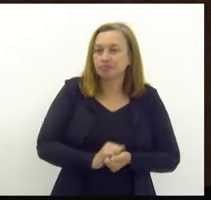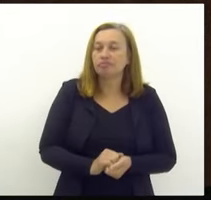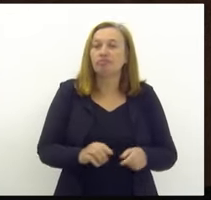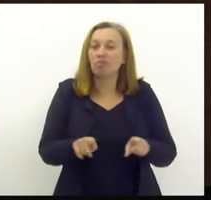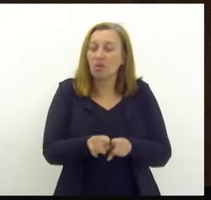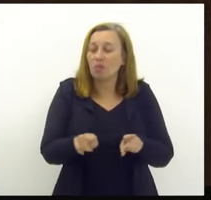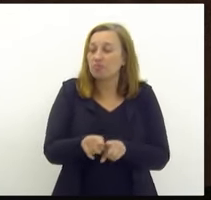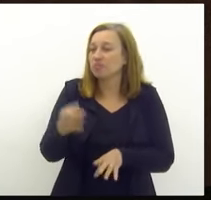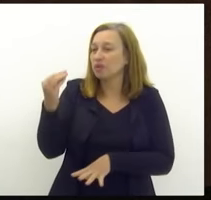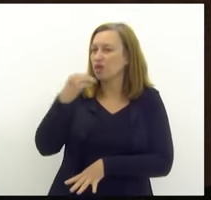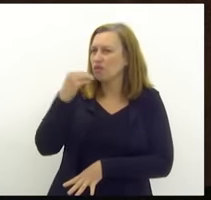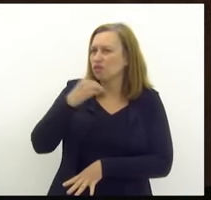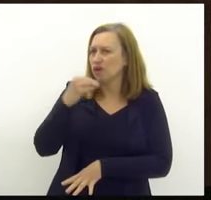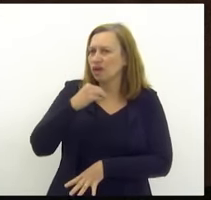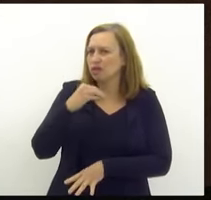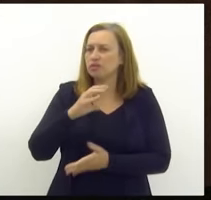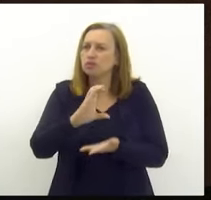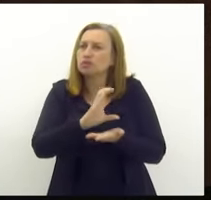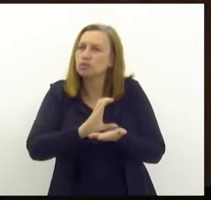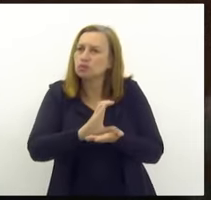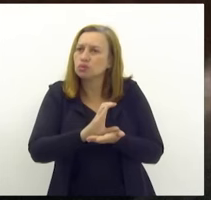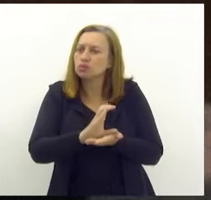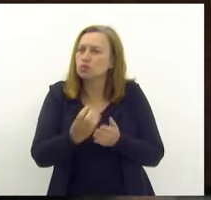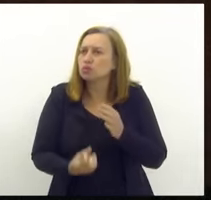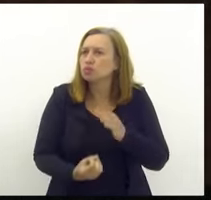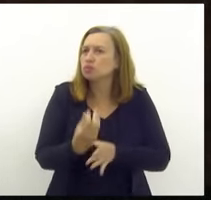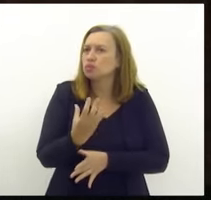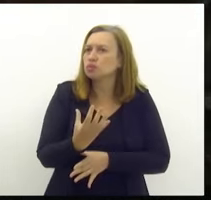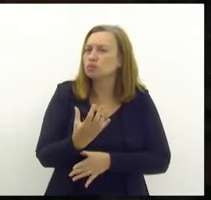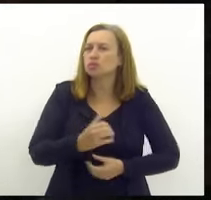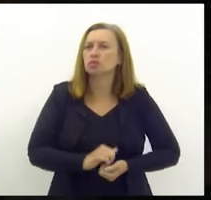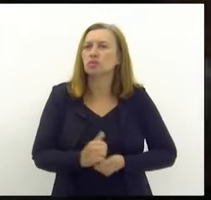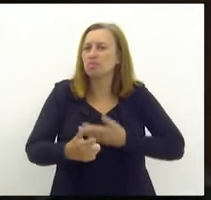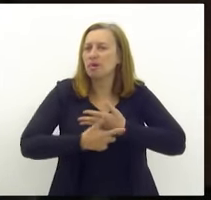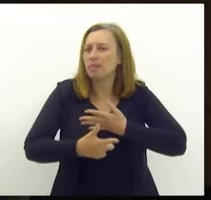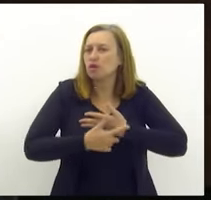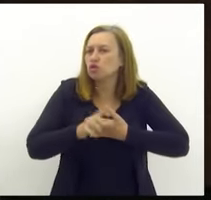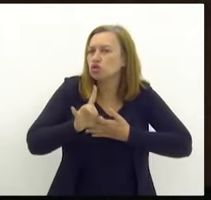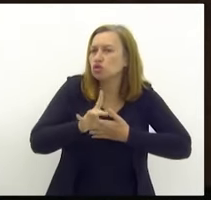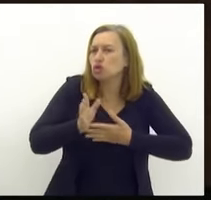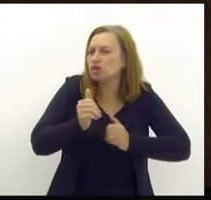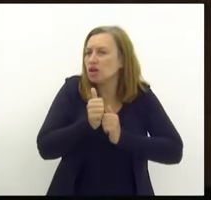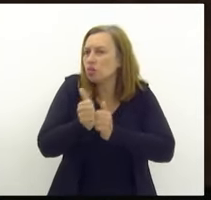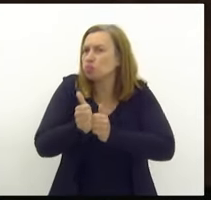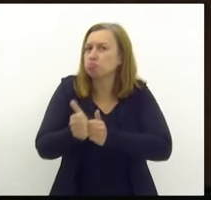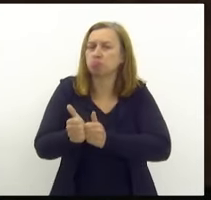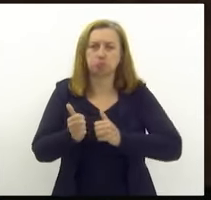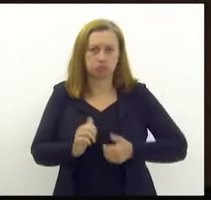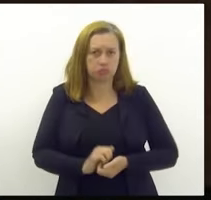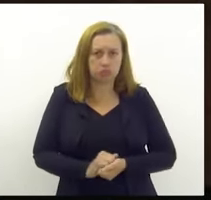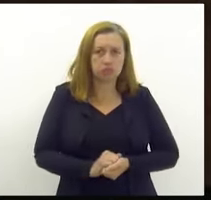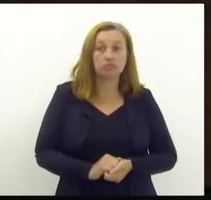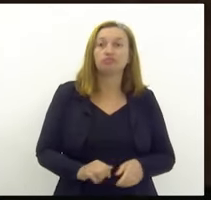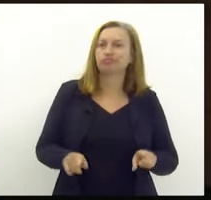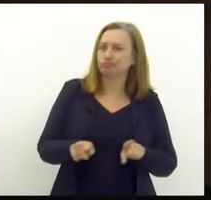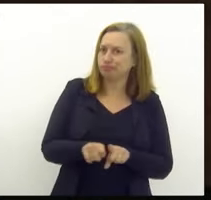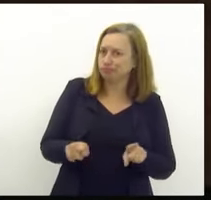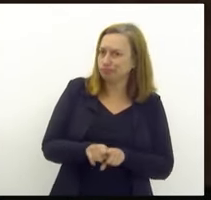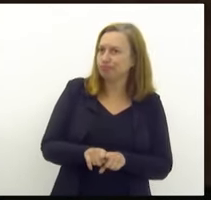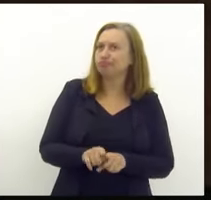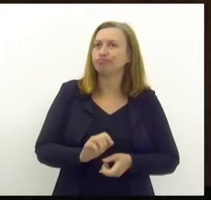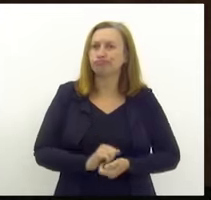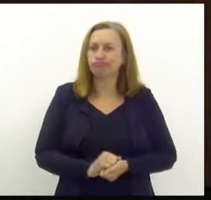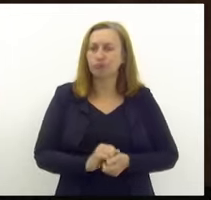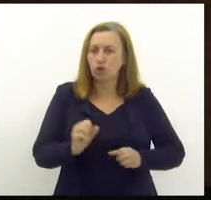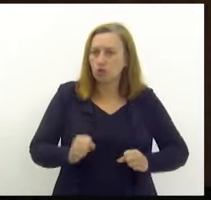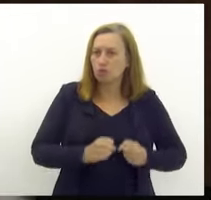enfraquecendo esse conselho consultivo e o conselho fica com papel somente de acompanhar e que também aumenta o poder do